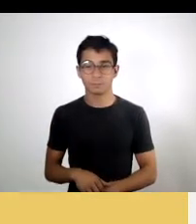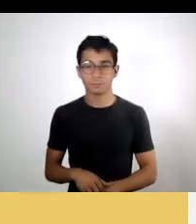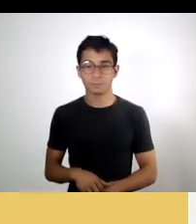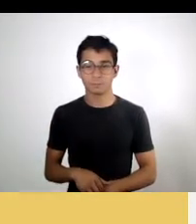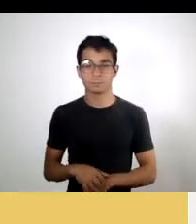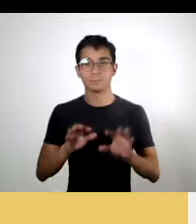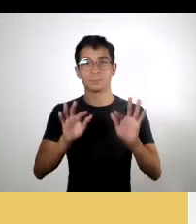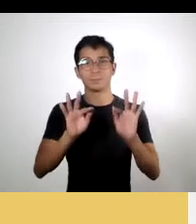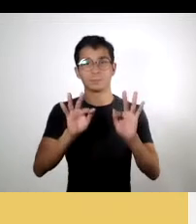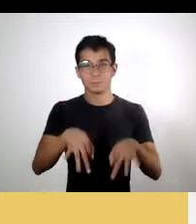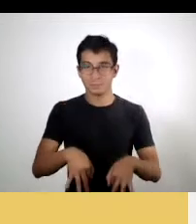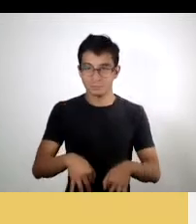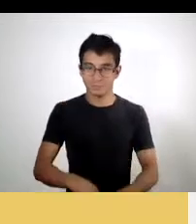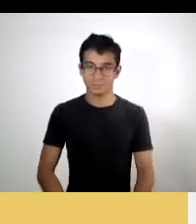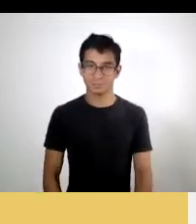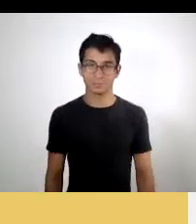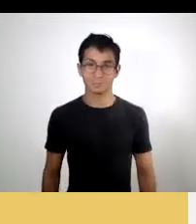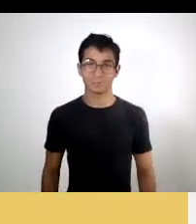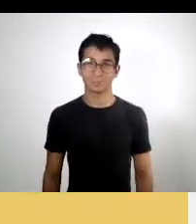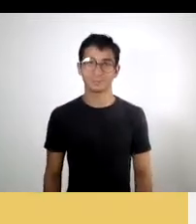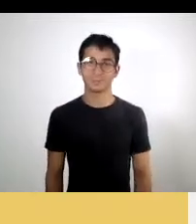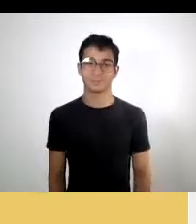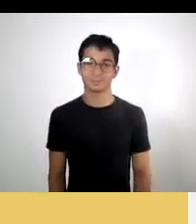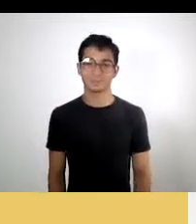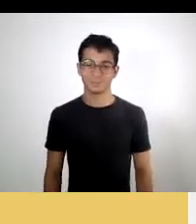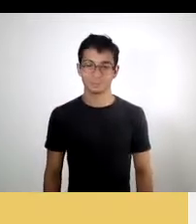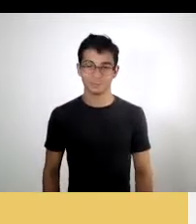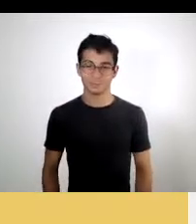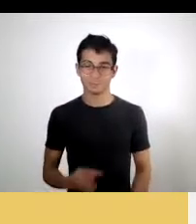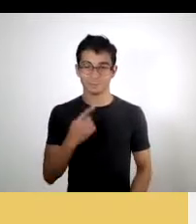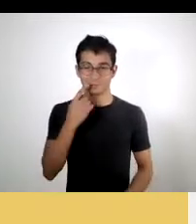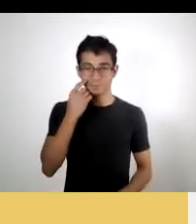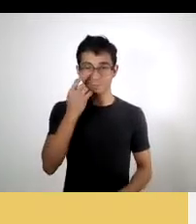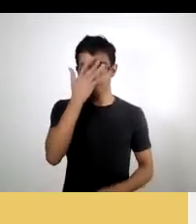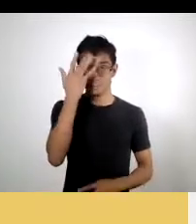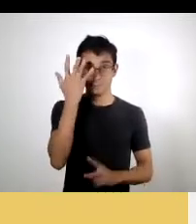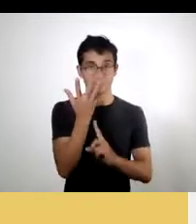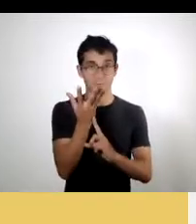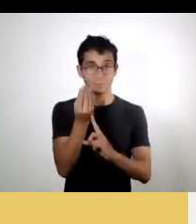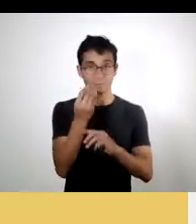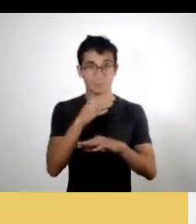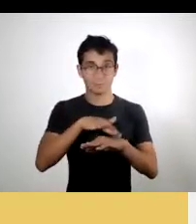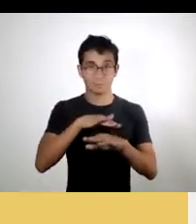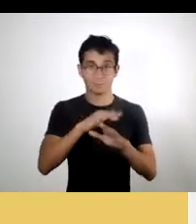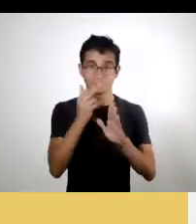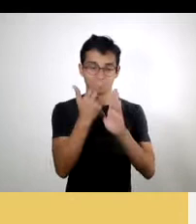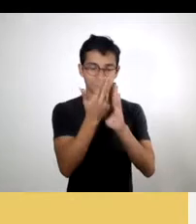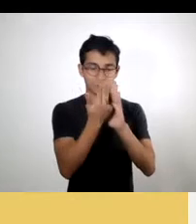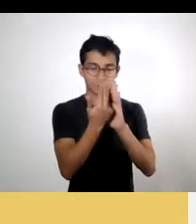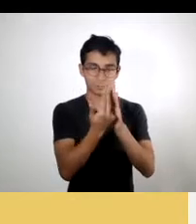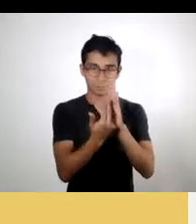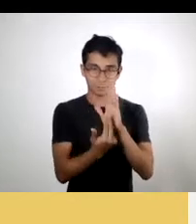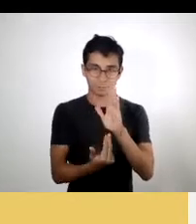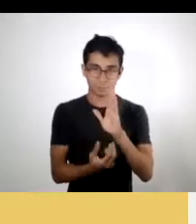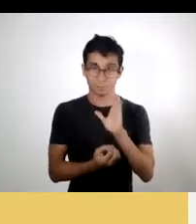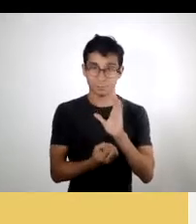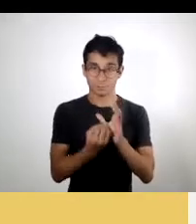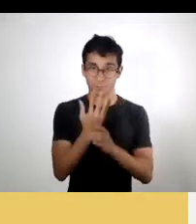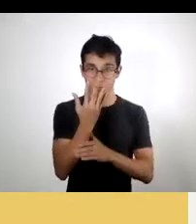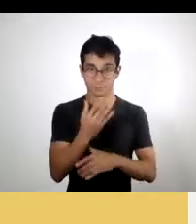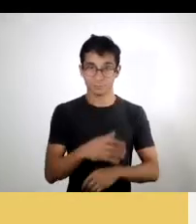Fim. Aí aqui estão os artistas, né, que fizeram essas ilustrações, para vocês